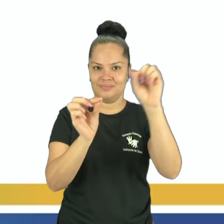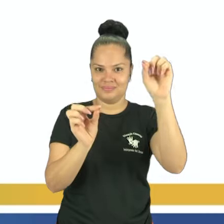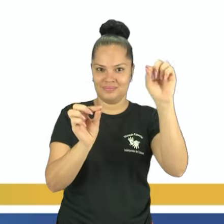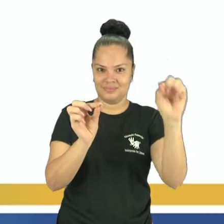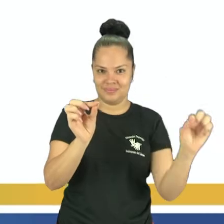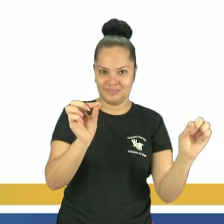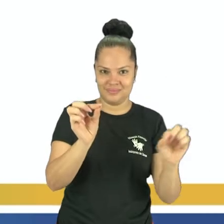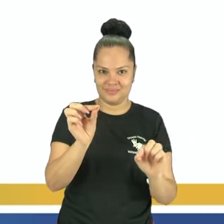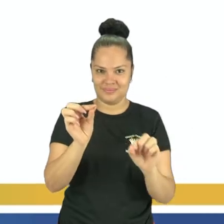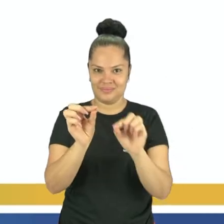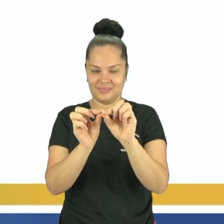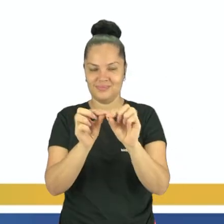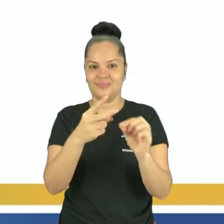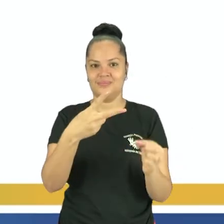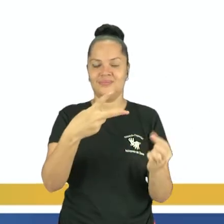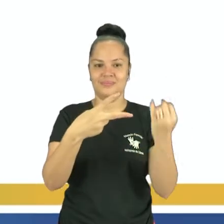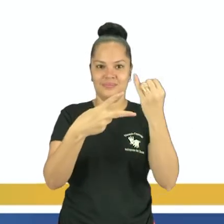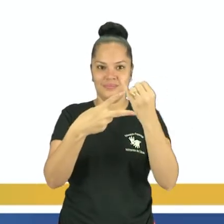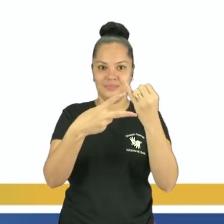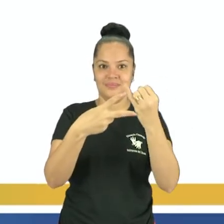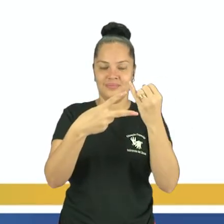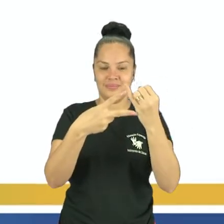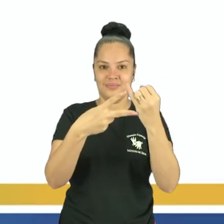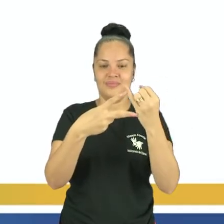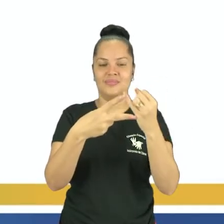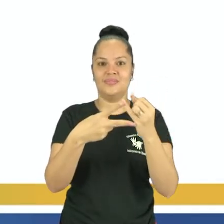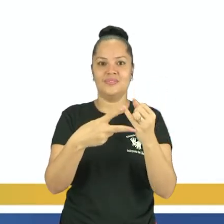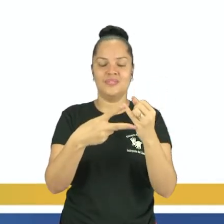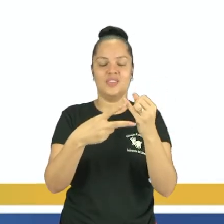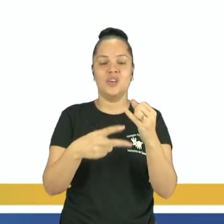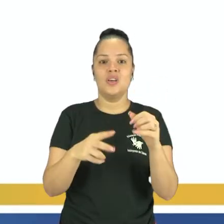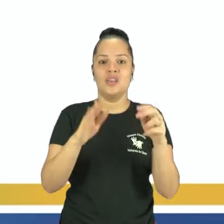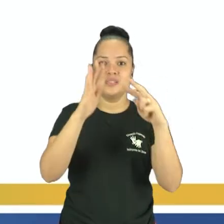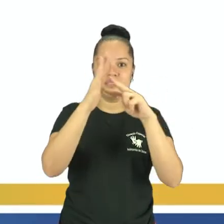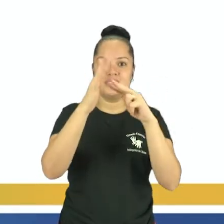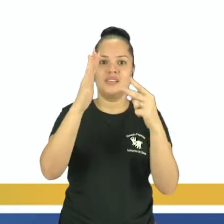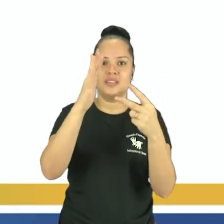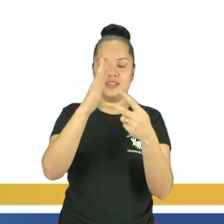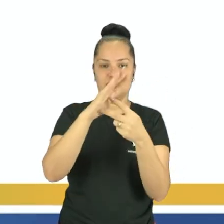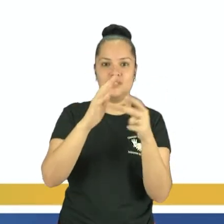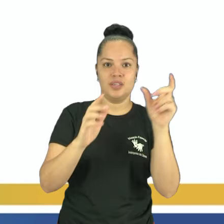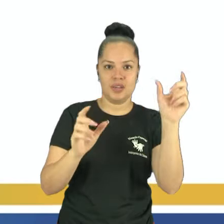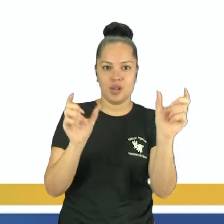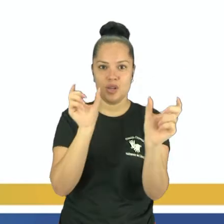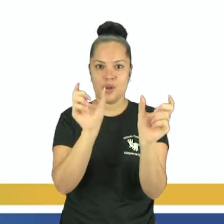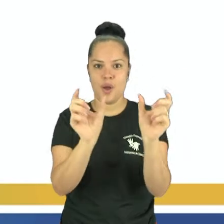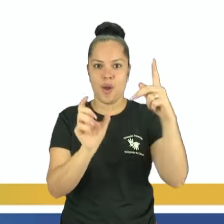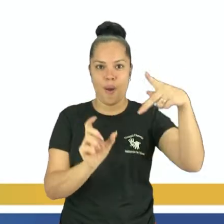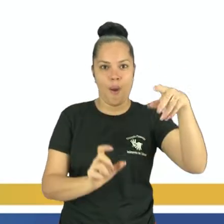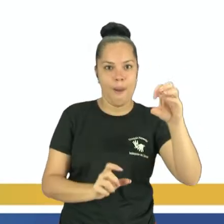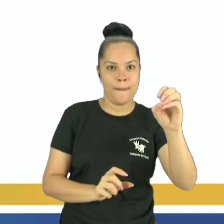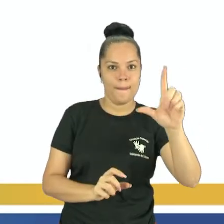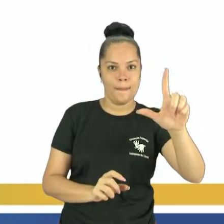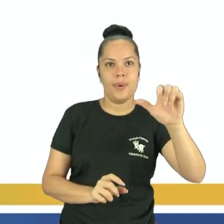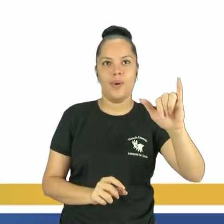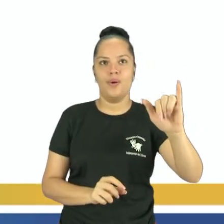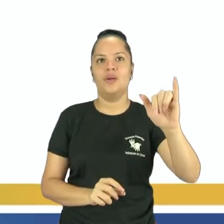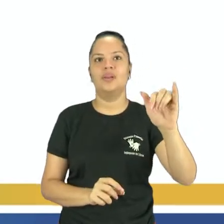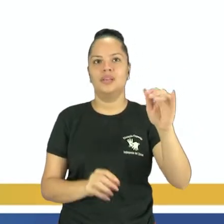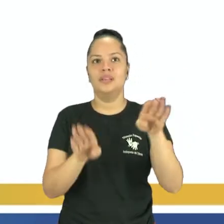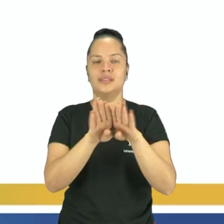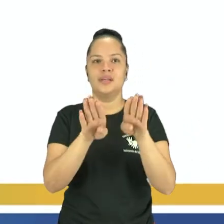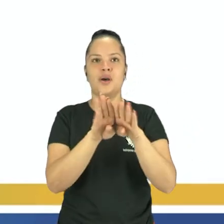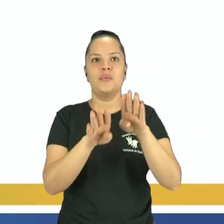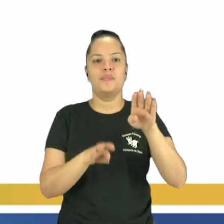A palavra polígono, ela advém do grego, né, e constitui a união de dois termos importantes, aí, que é o poli e o gon, né, que